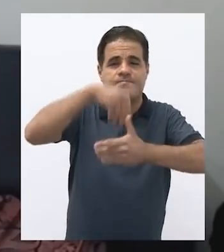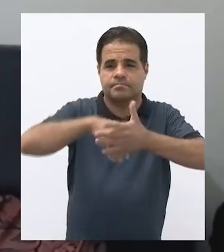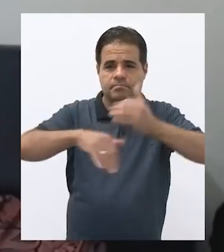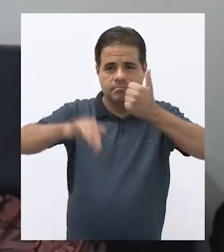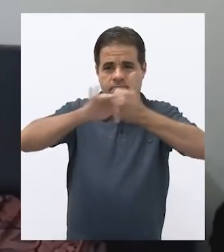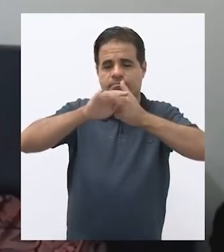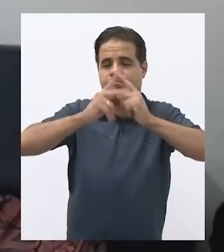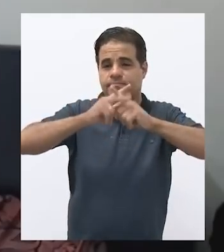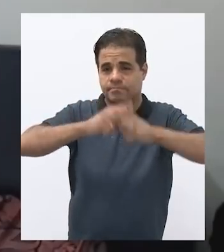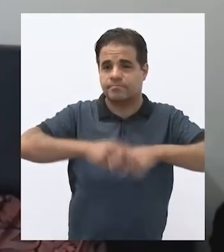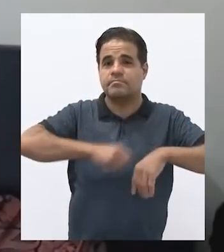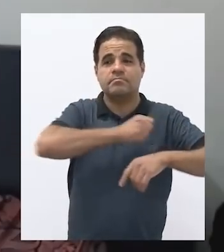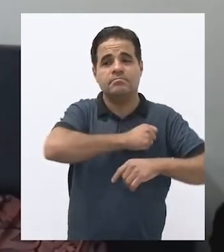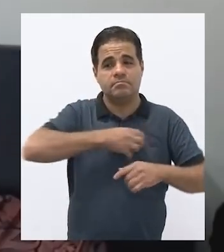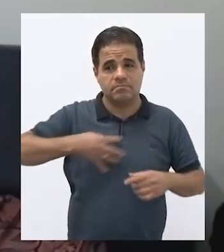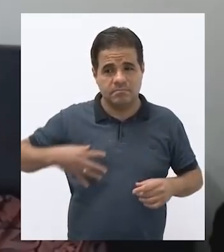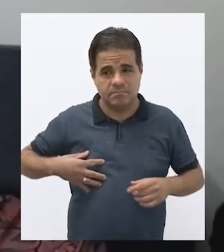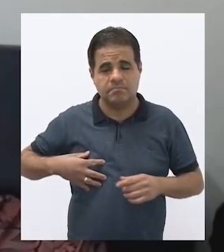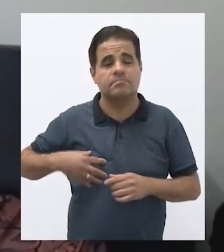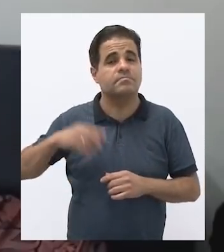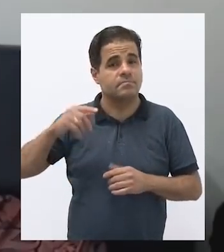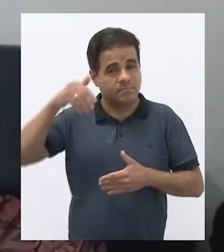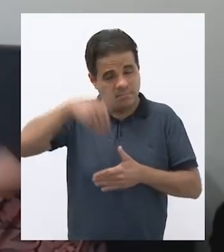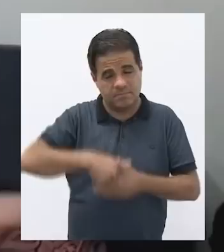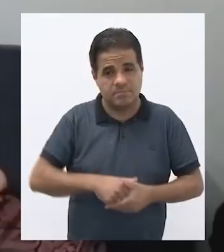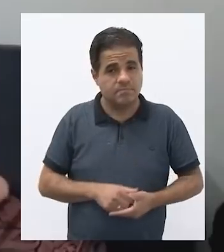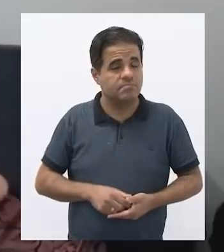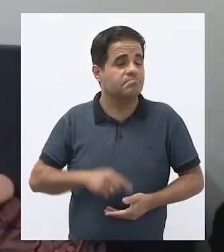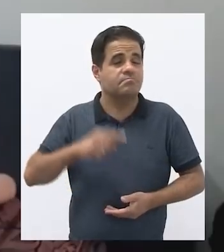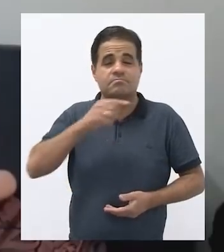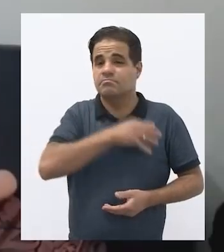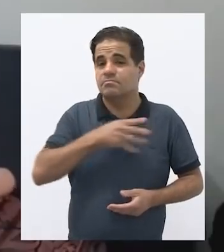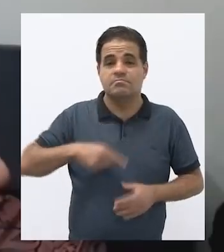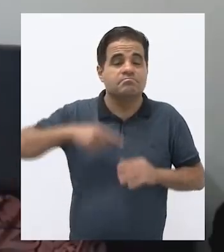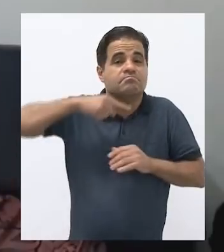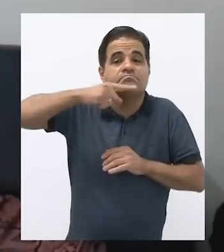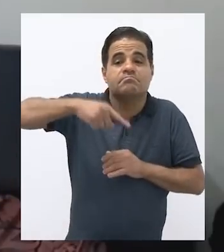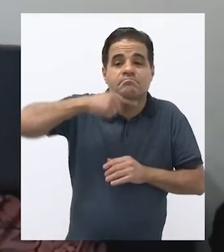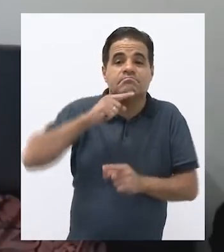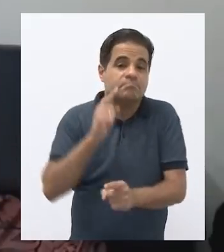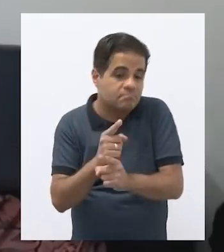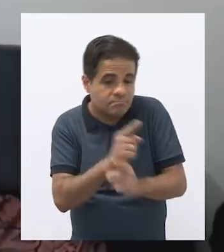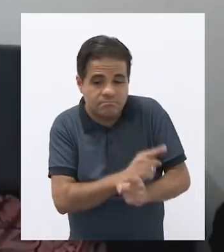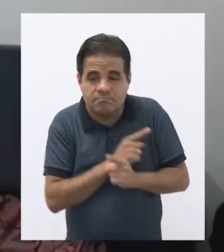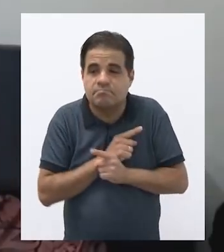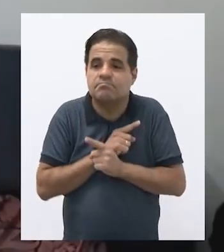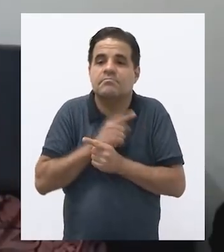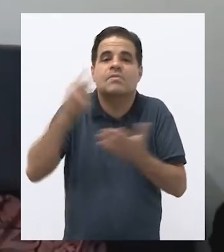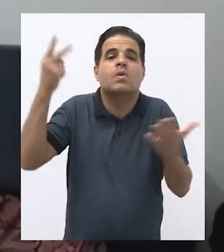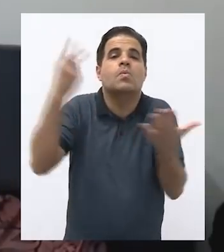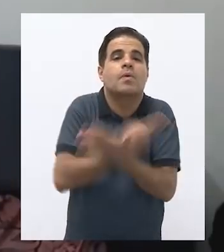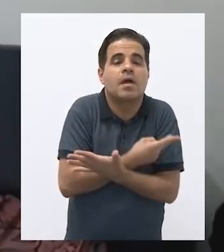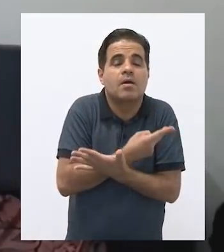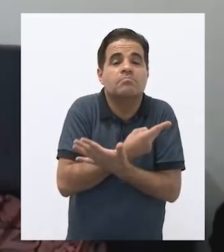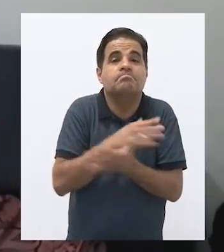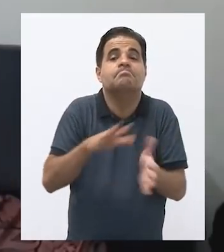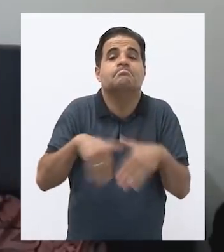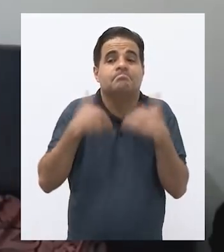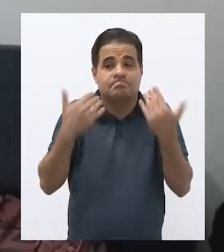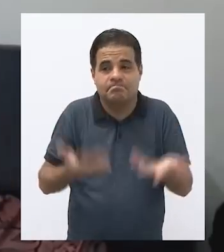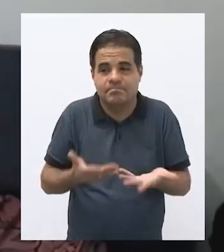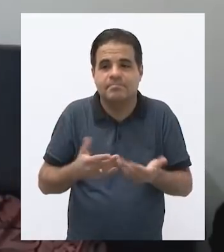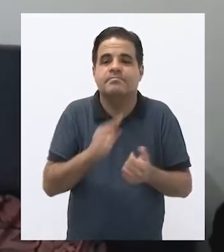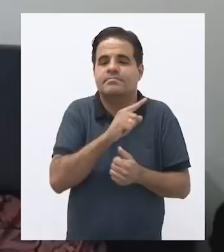ferramenta da Microsoft, pelo Azure, e nem a Microsoft está conseguindo achar também o erro. Para você ter uma